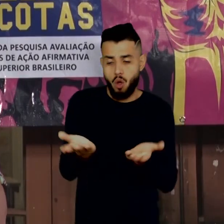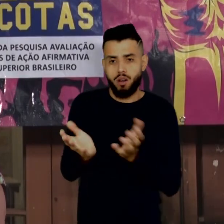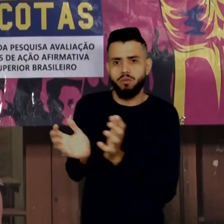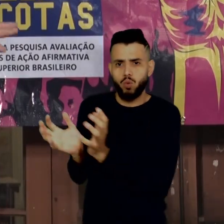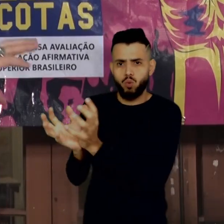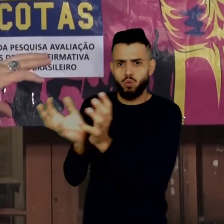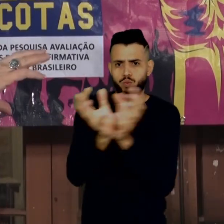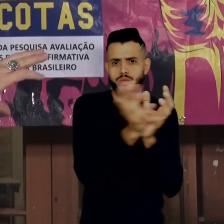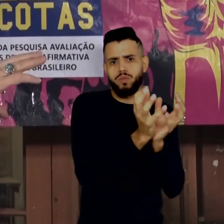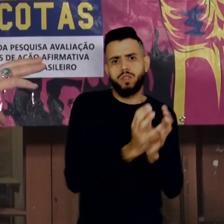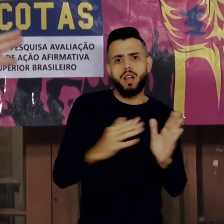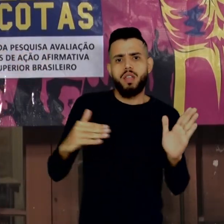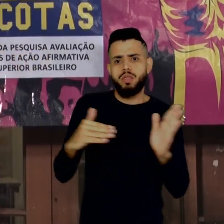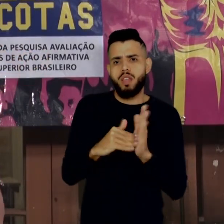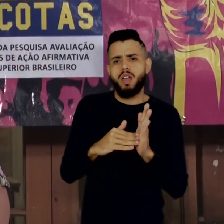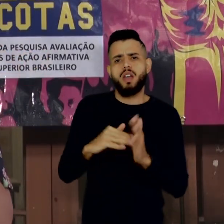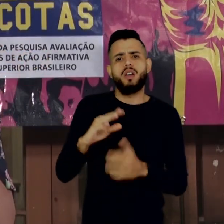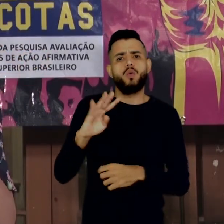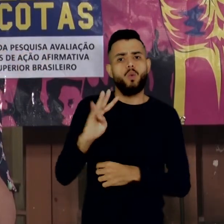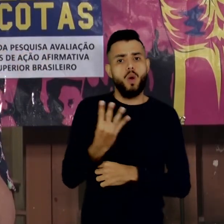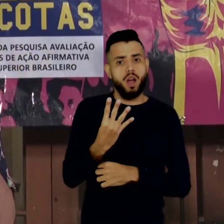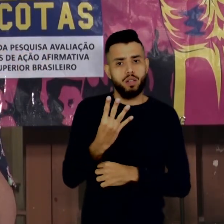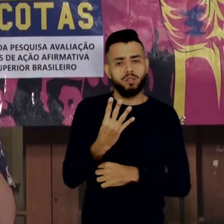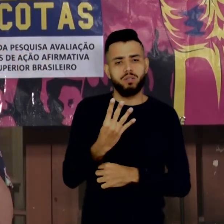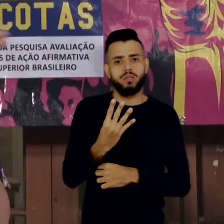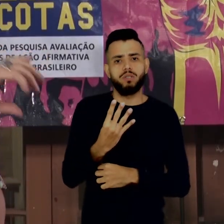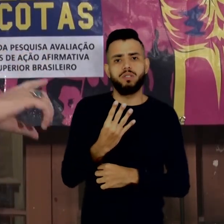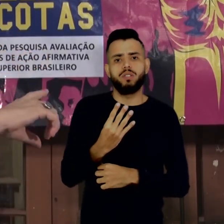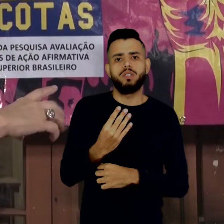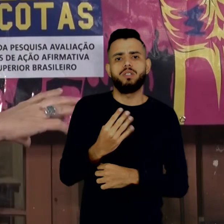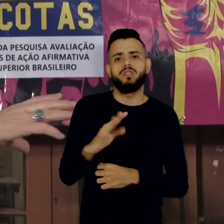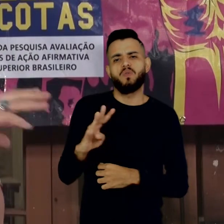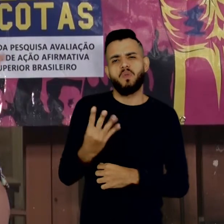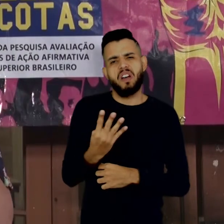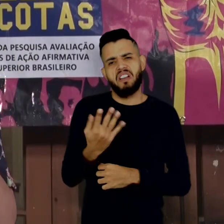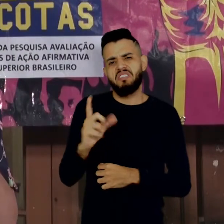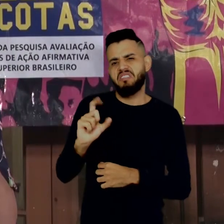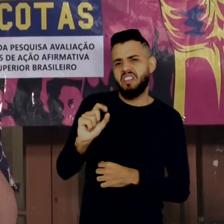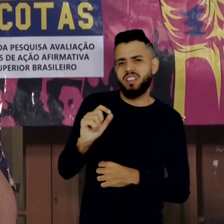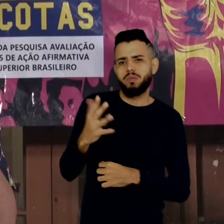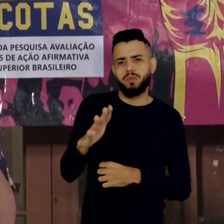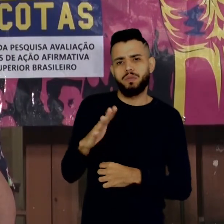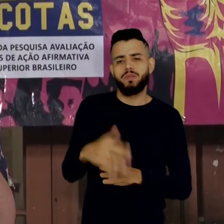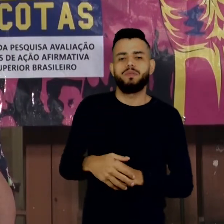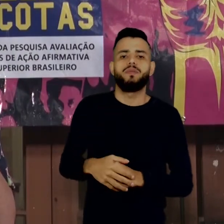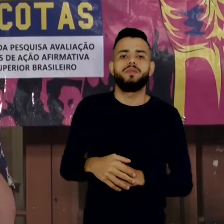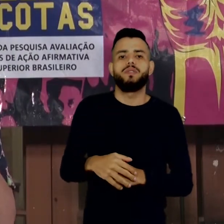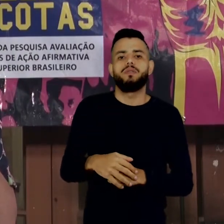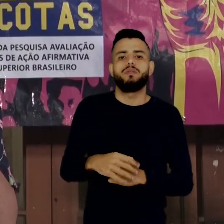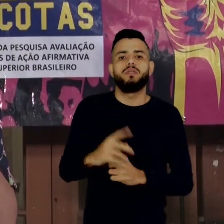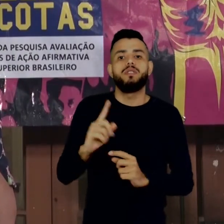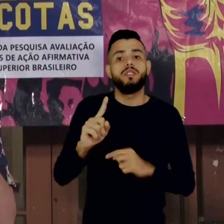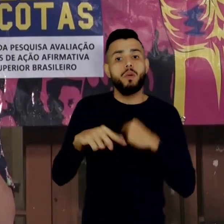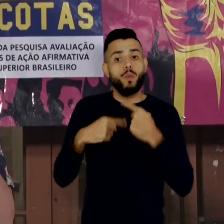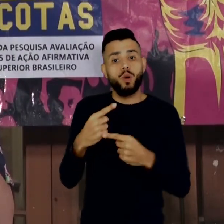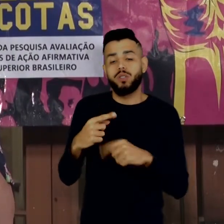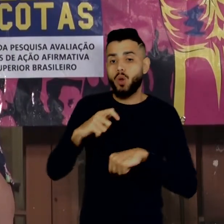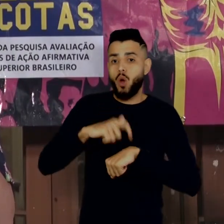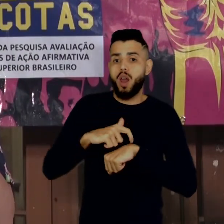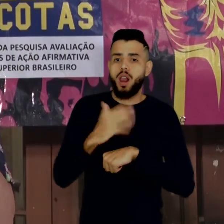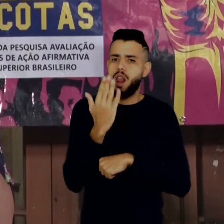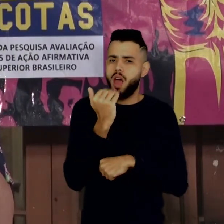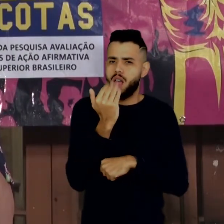rodas até 4, né? Nós tínhamos combinado 4h10. Depois a gente vai para o